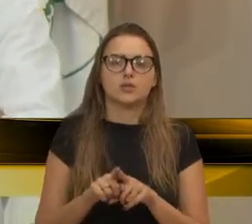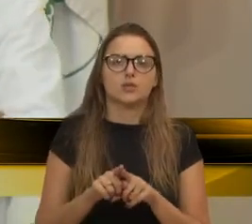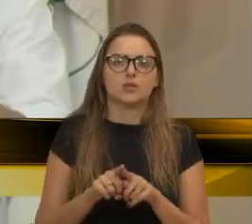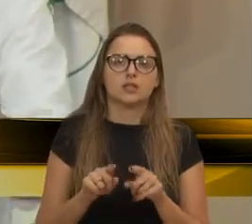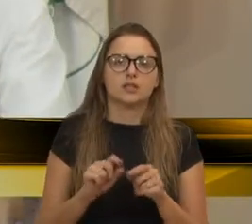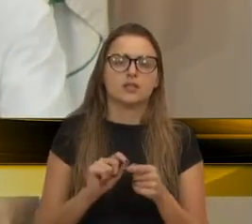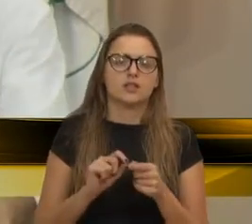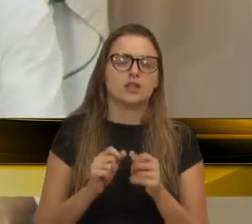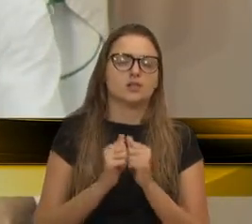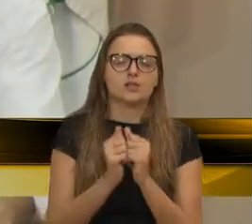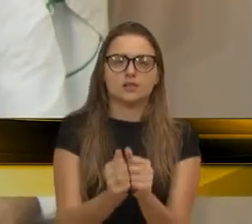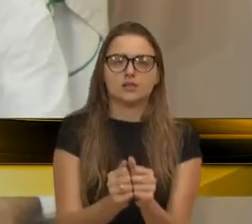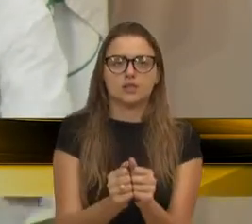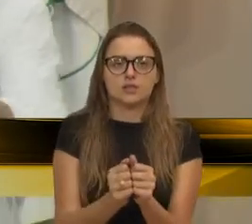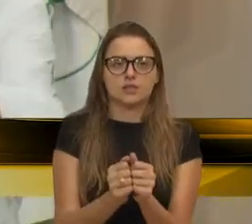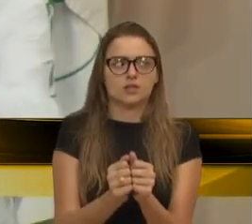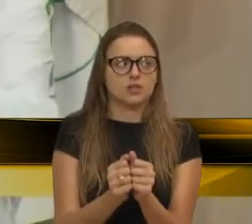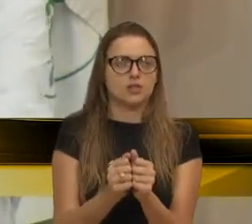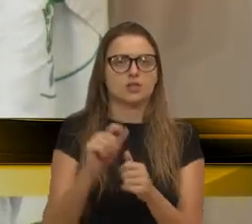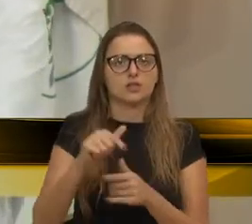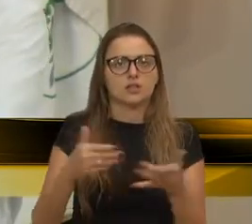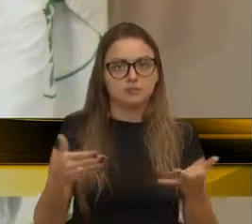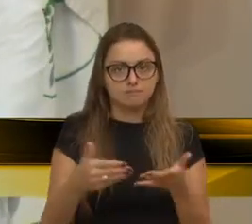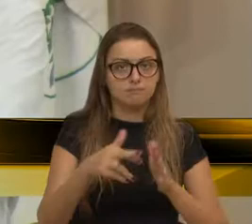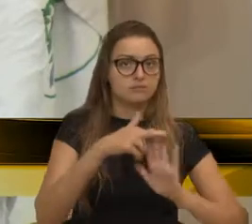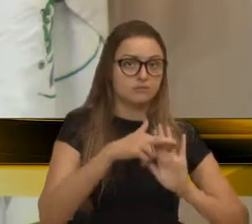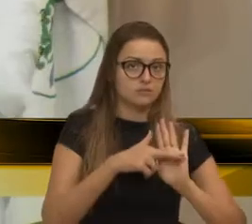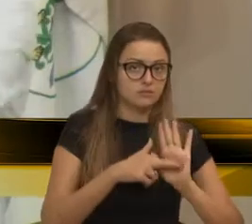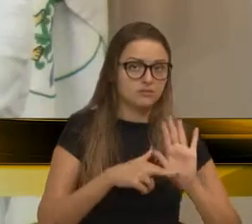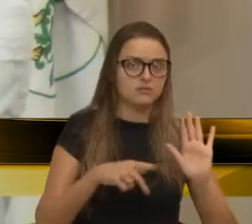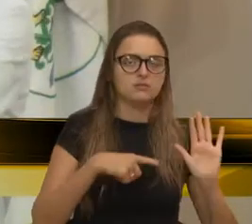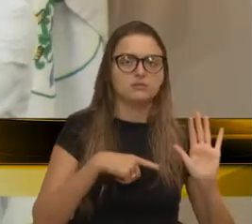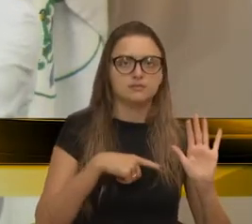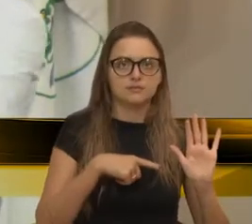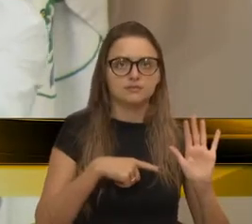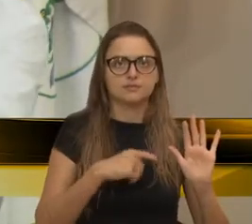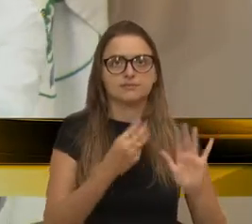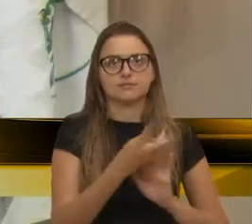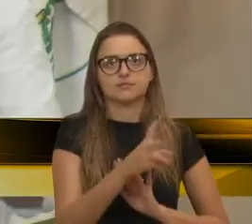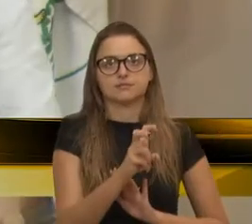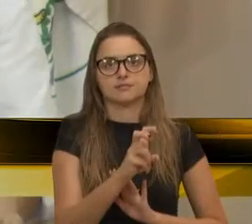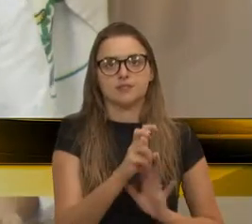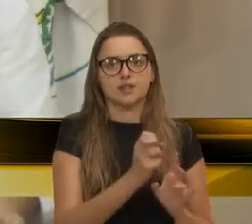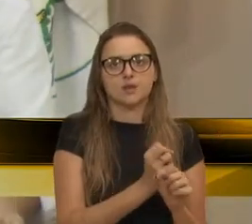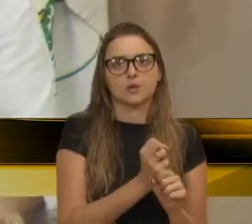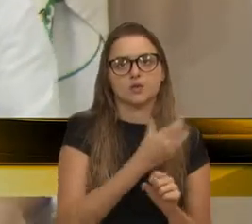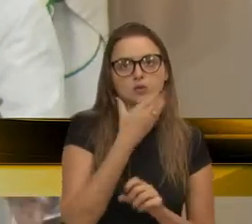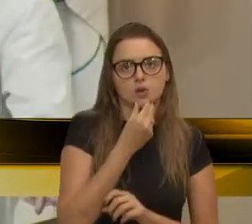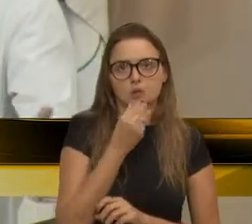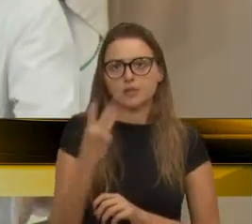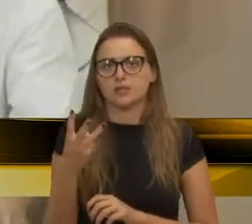por tempo de contribuição, que o atual regime permite, 35 anos para o homem, 30 para a mulher,